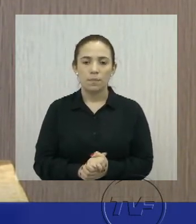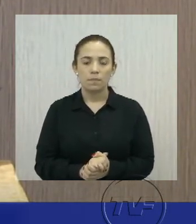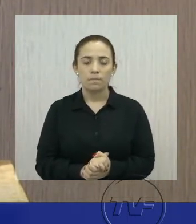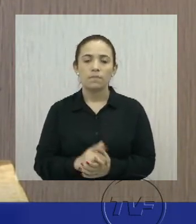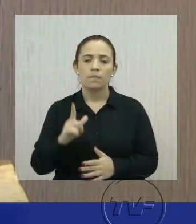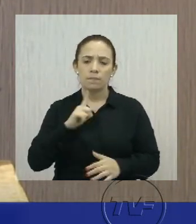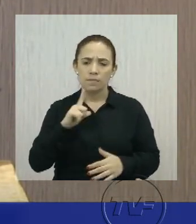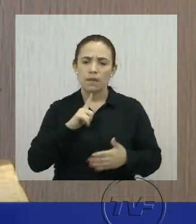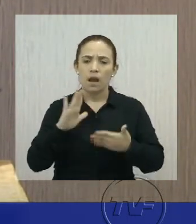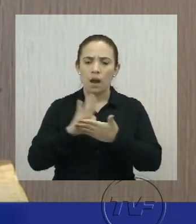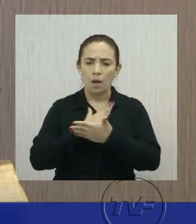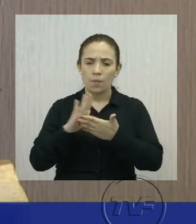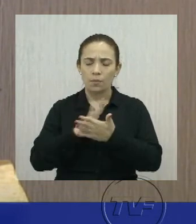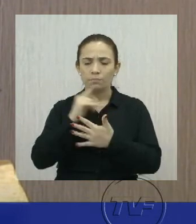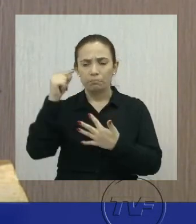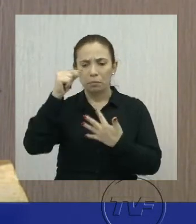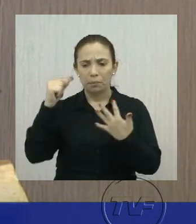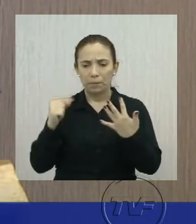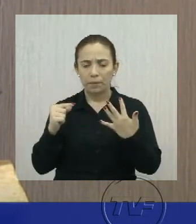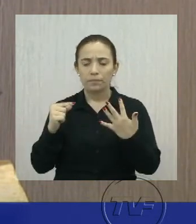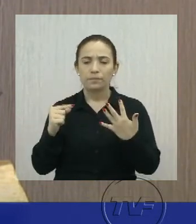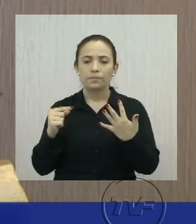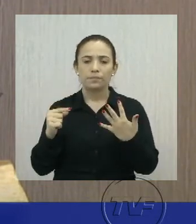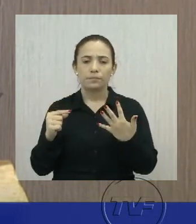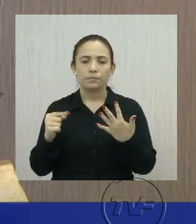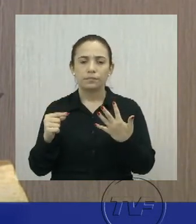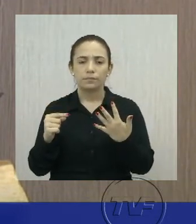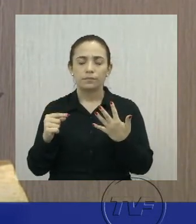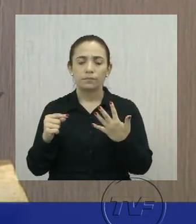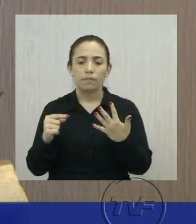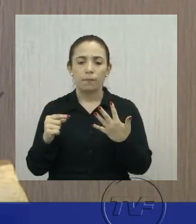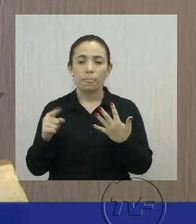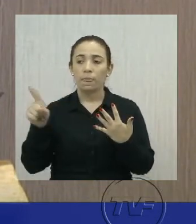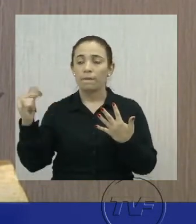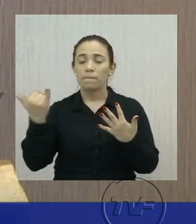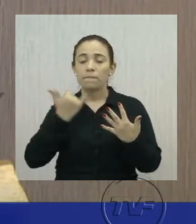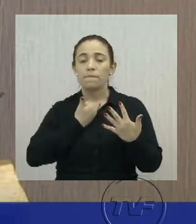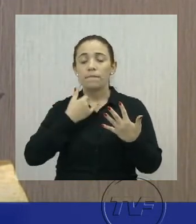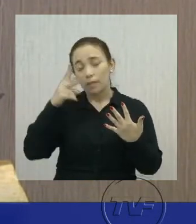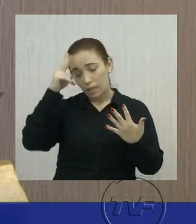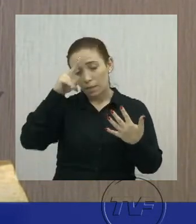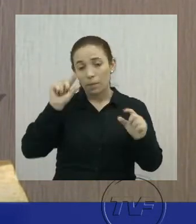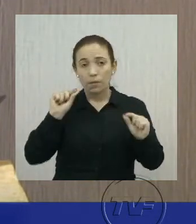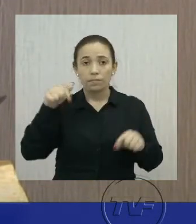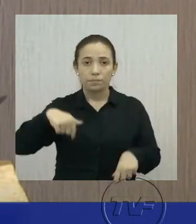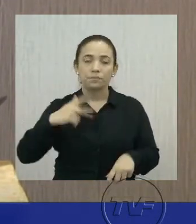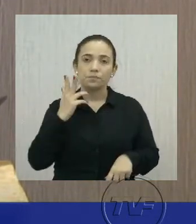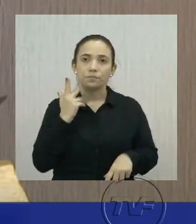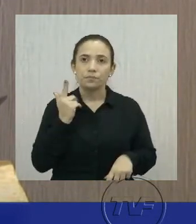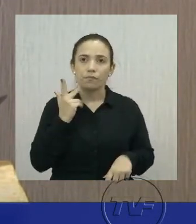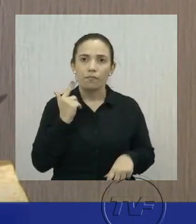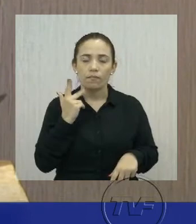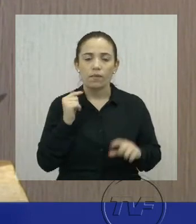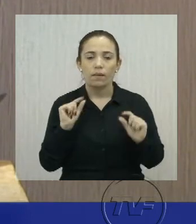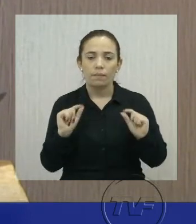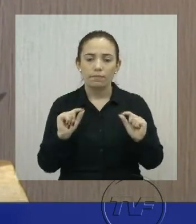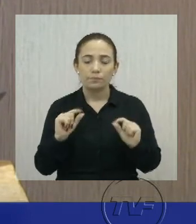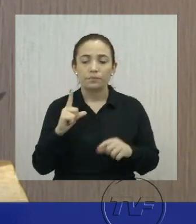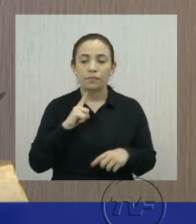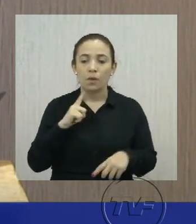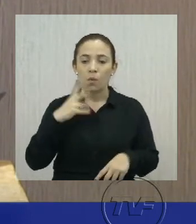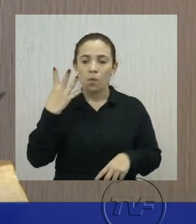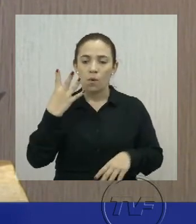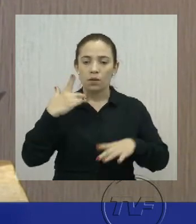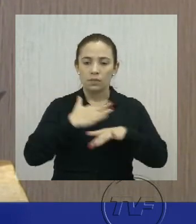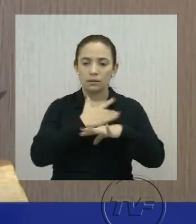algumas questões foram colocadas aqui e o Rodrigo nos lembrava do tamanho da cidade de Fortaleza, né? Só 4